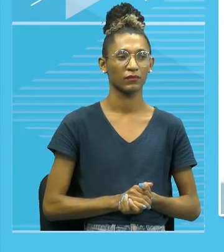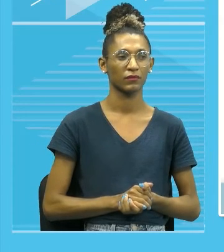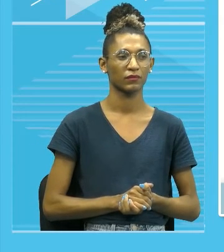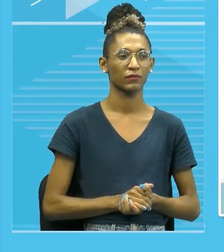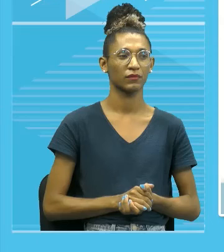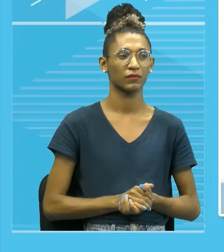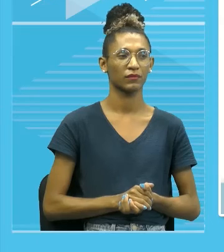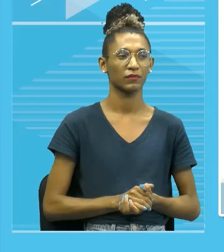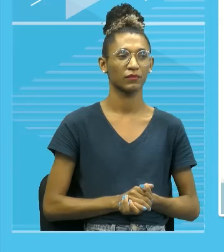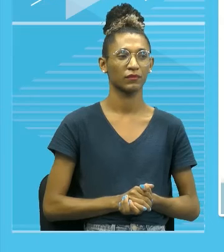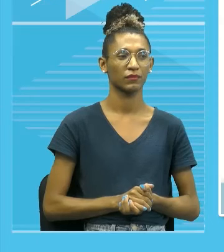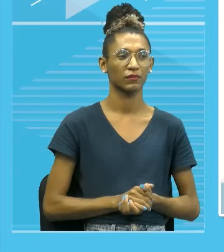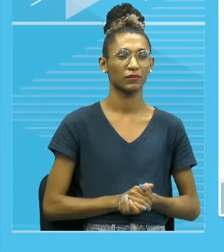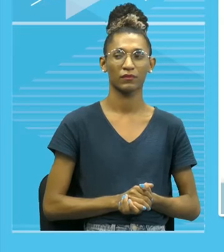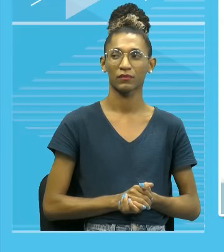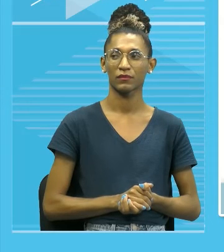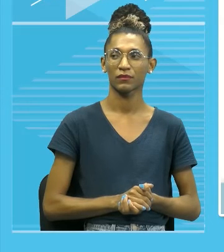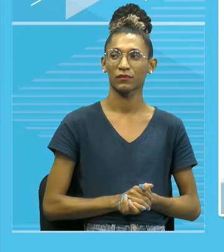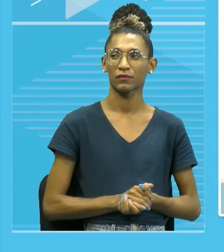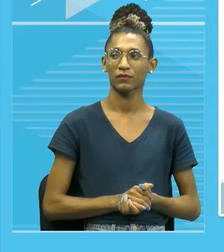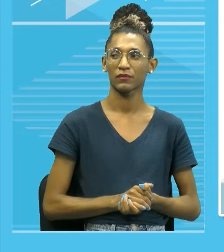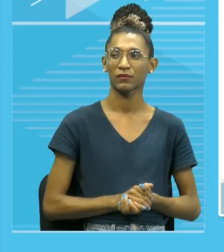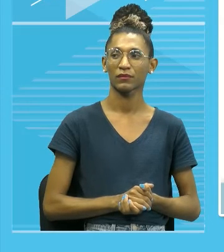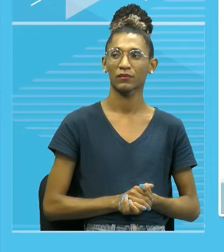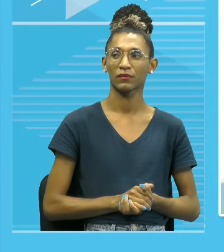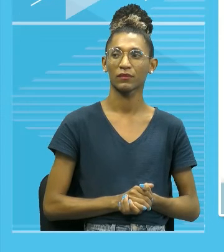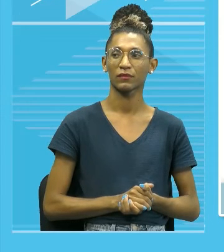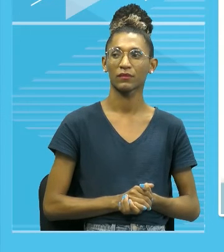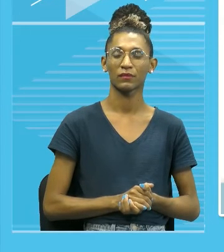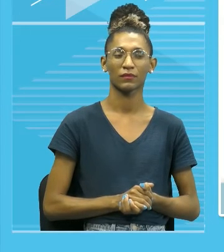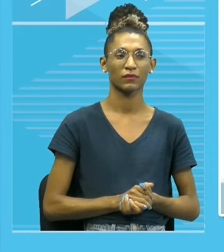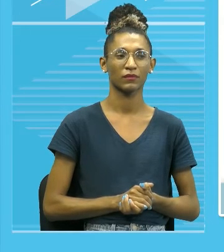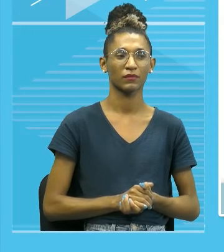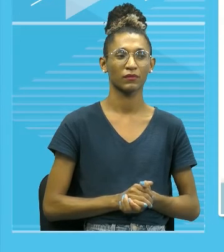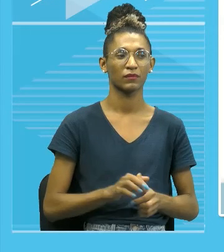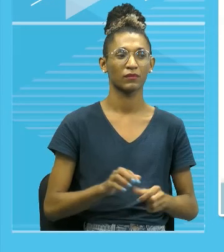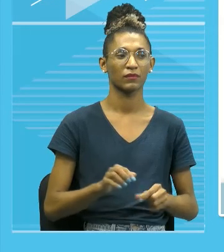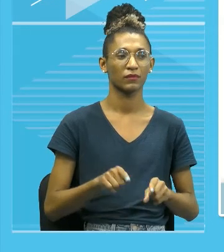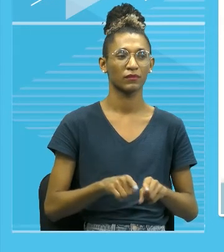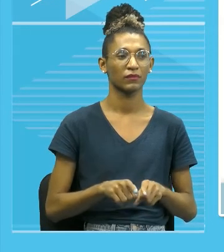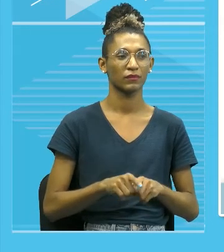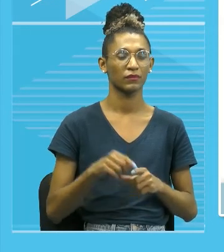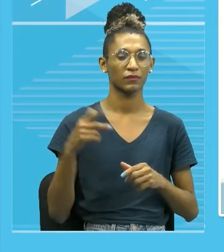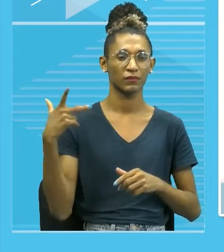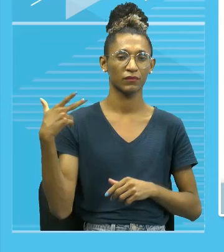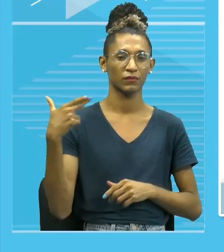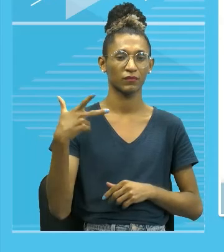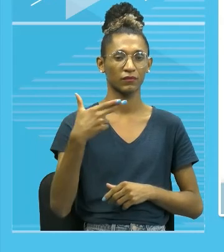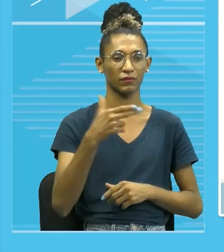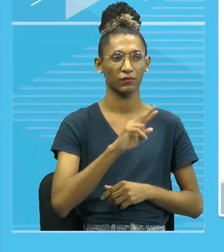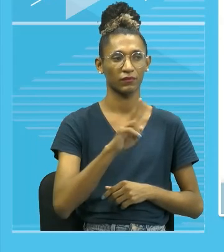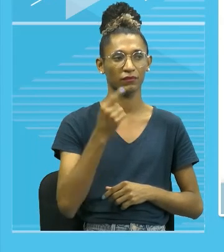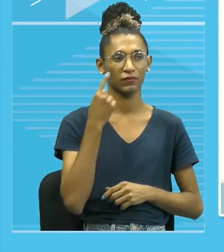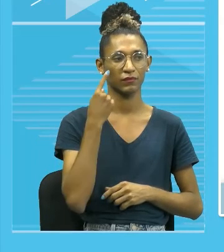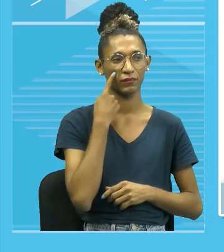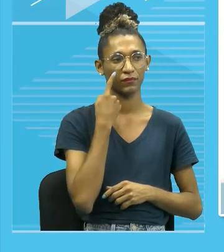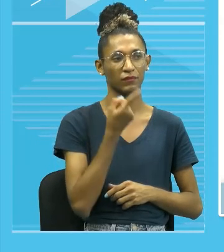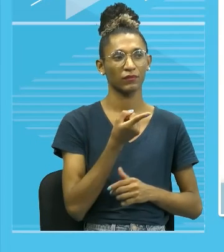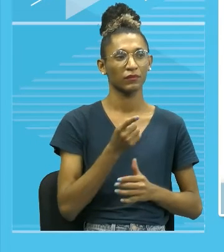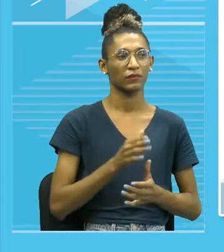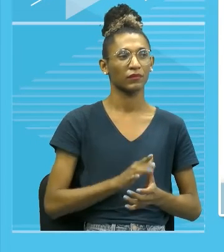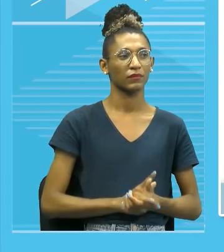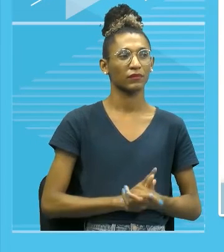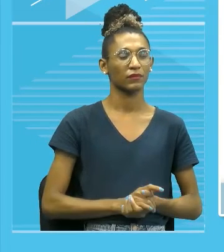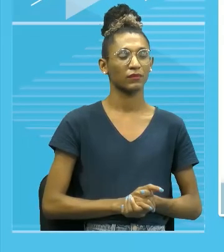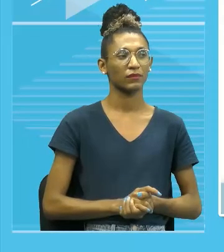lapiseira e é legal chamar de lapiseira e lasqueiras que é tesoura deixa eu ver